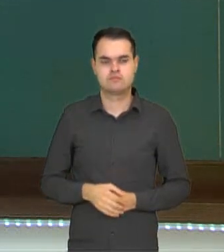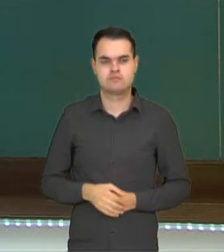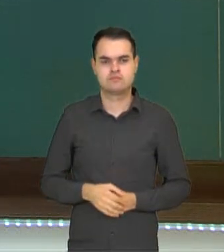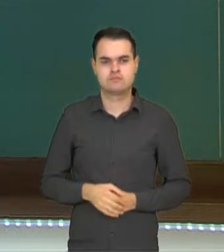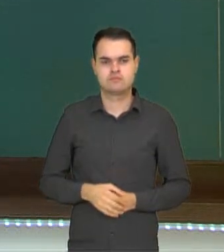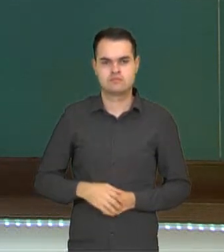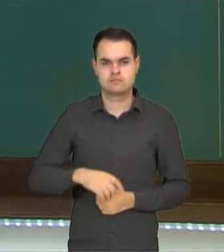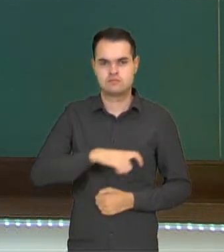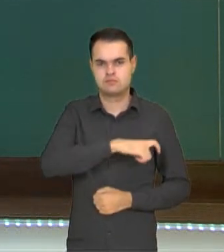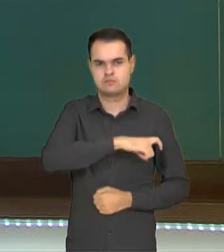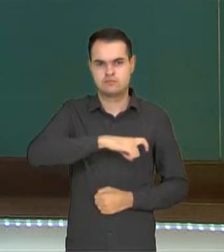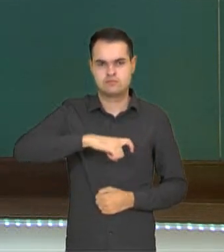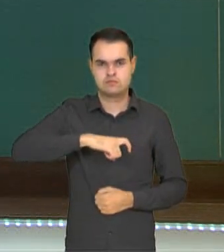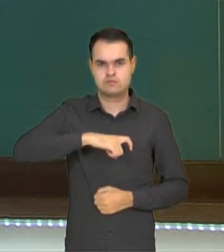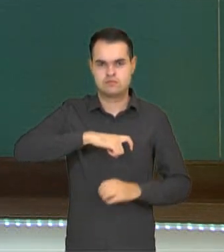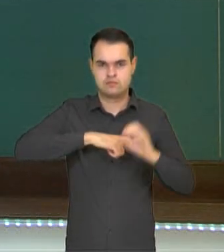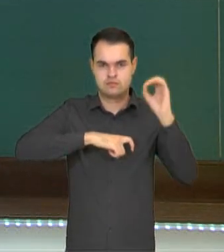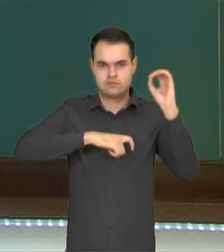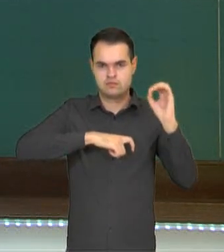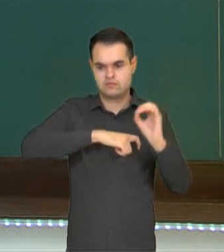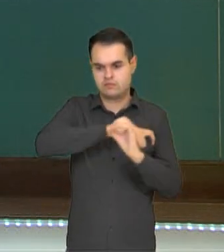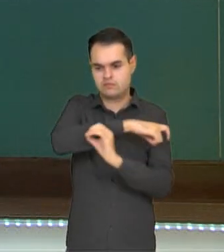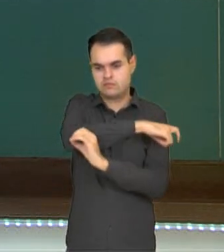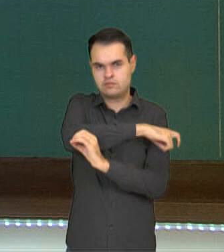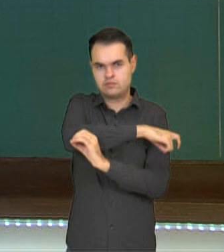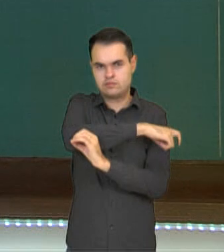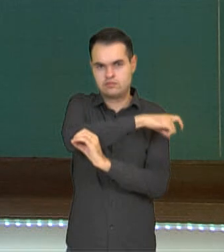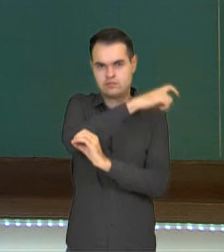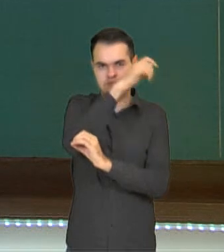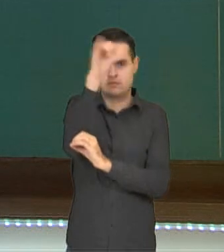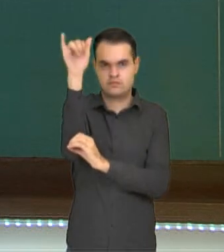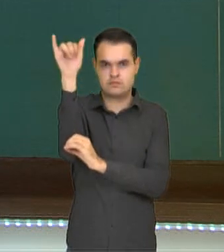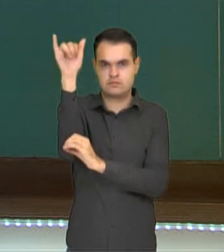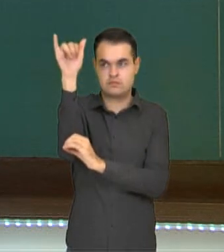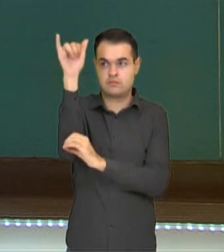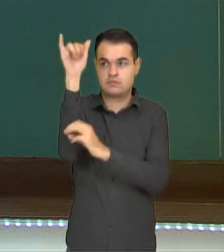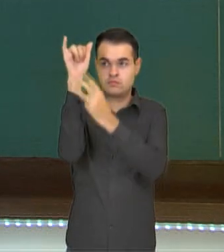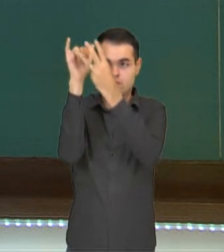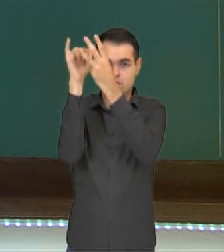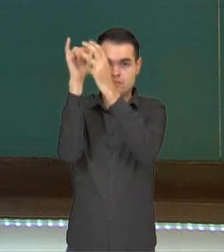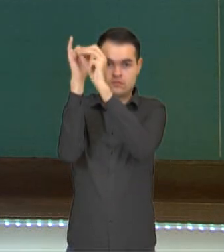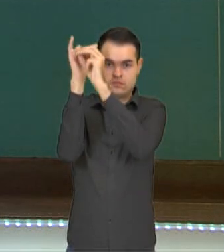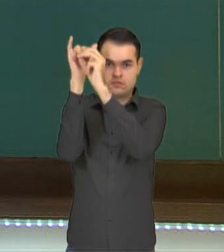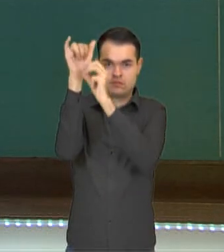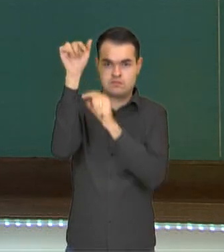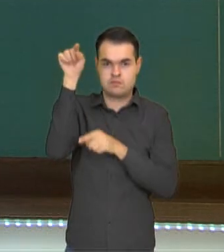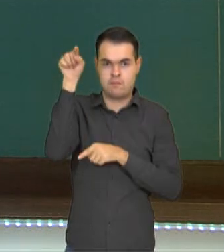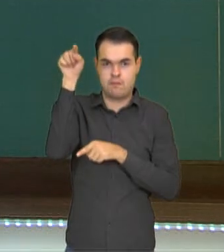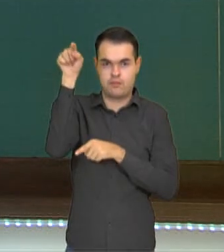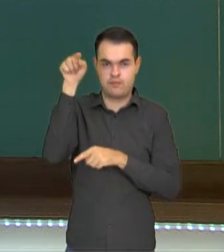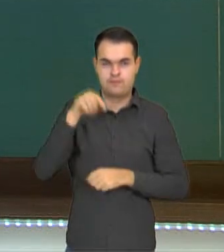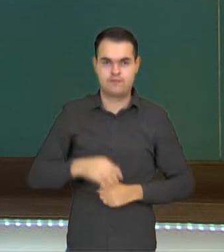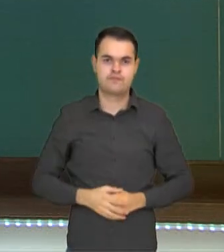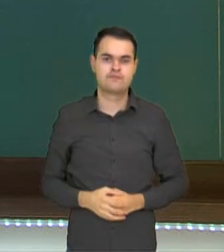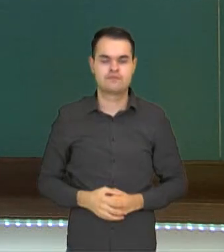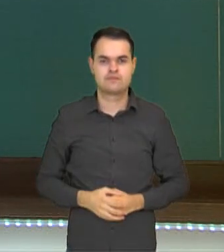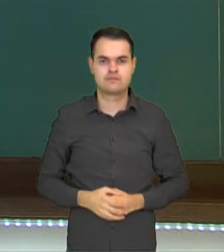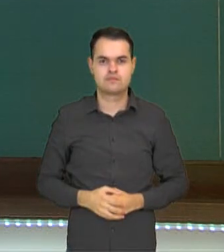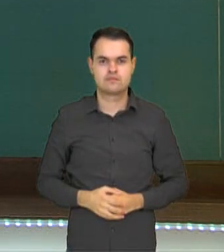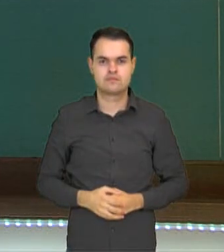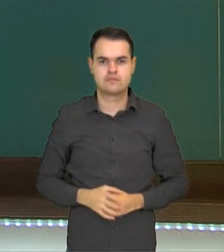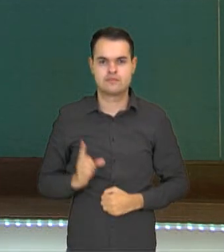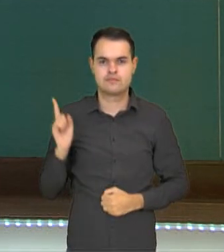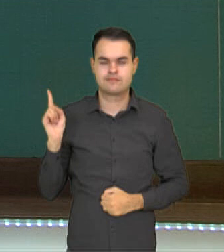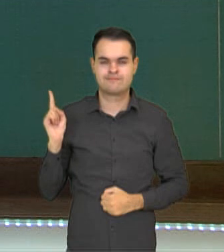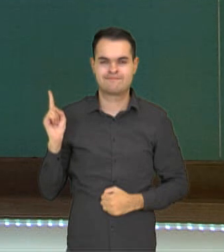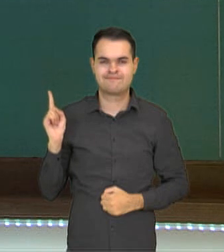o x for 0, né? O y vai ser 30, não é verdade? Então, eu marquei esse pontinho verdinho aqui, ó, bem em cima do 30.